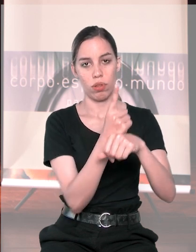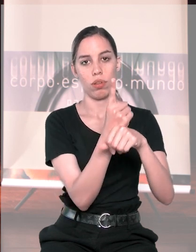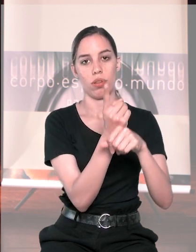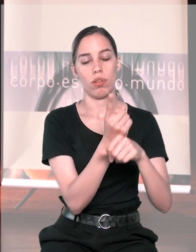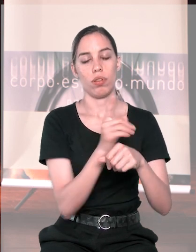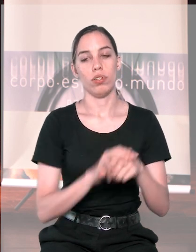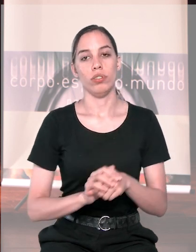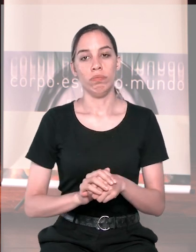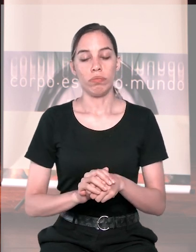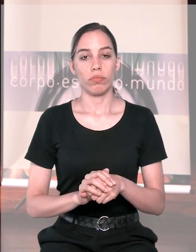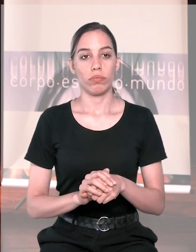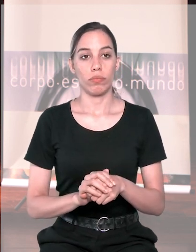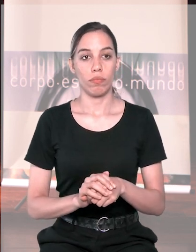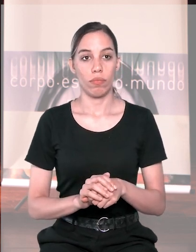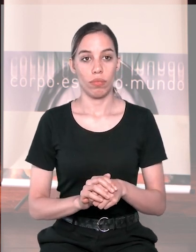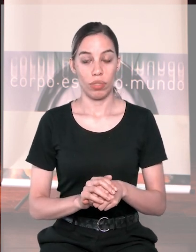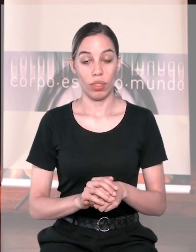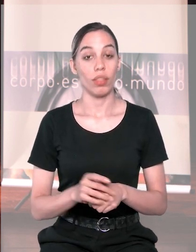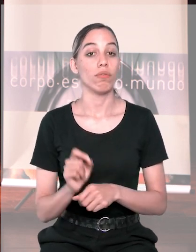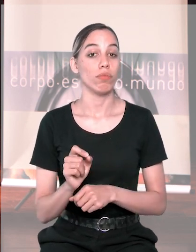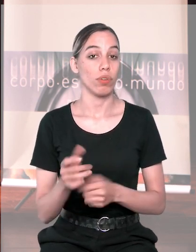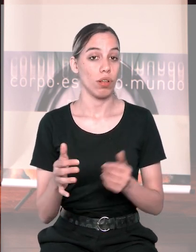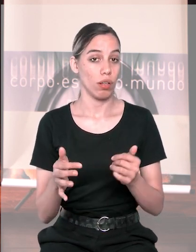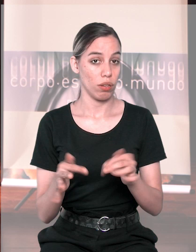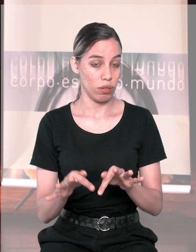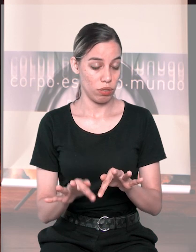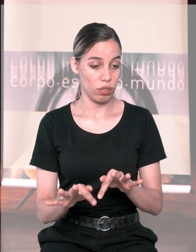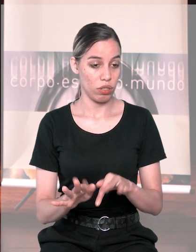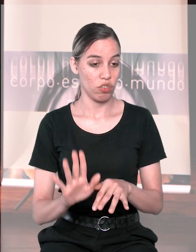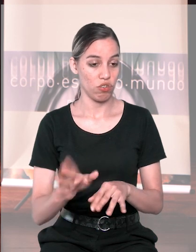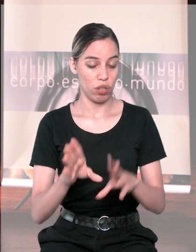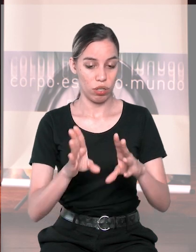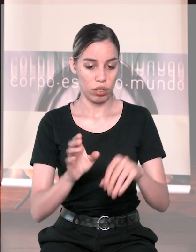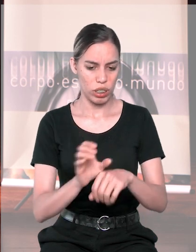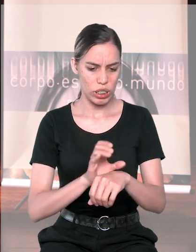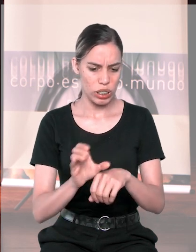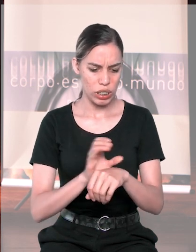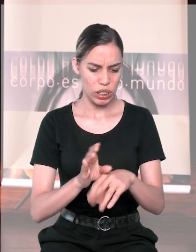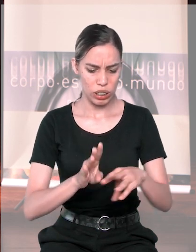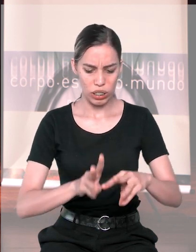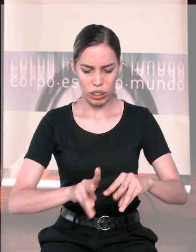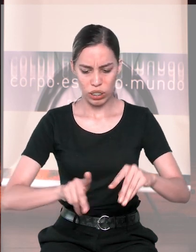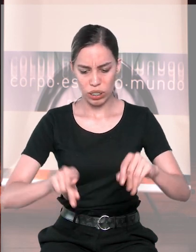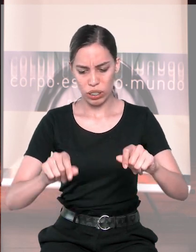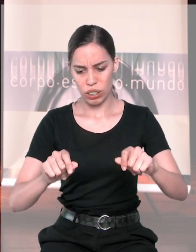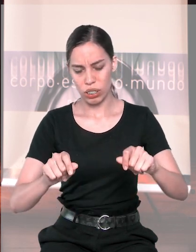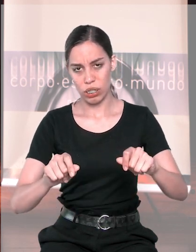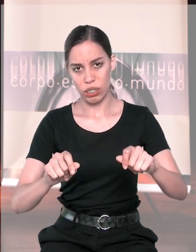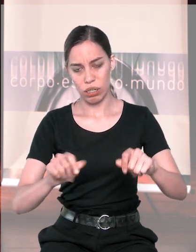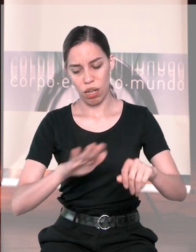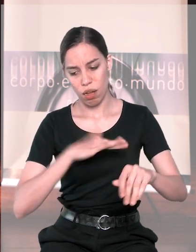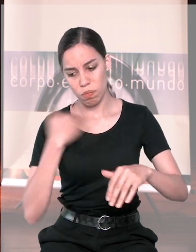de Valéry. E eis que, é assim que termina o poema do Drummond, já cinza se concentra, pó de tumbas, o